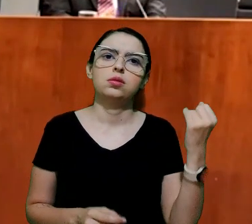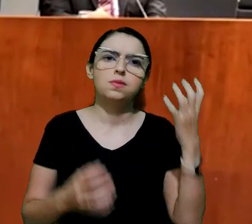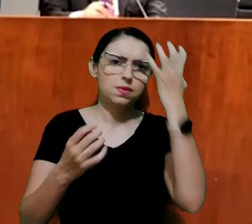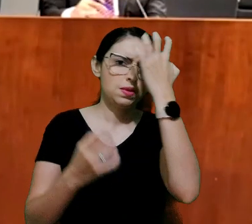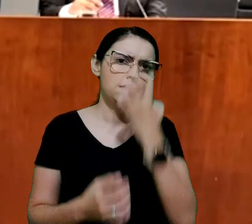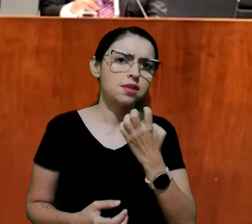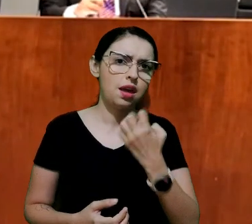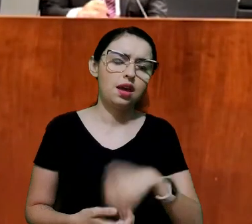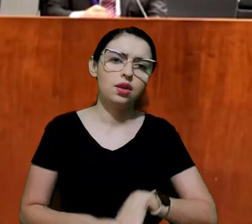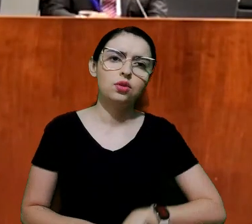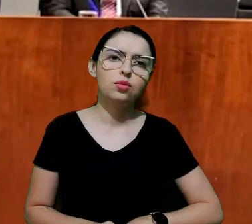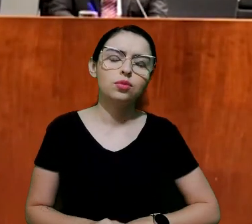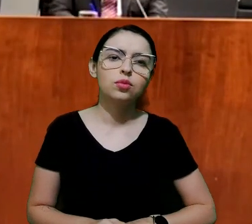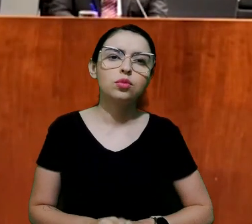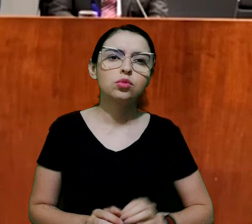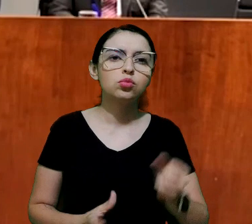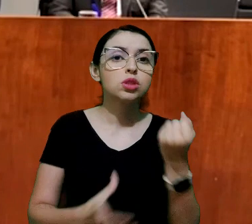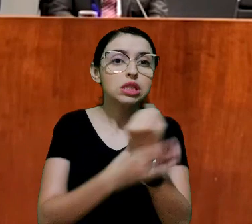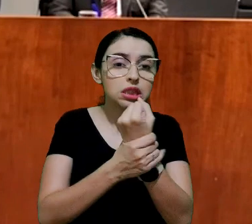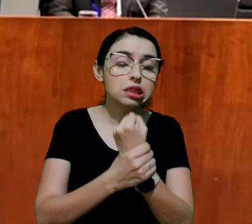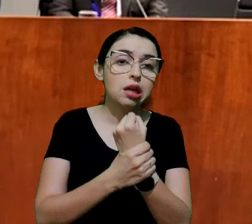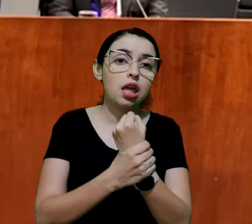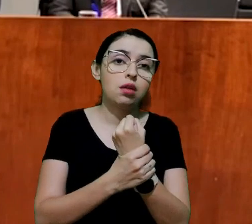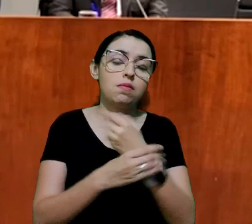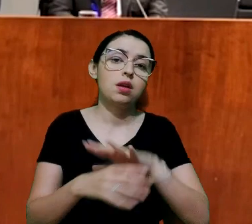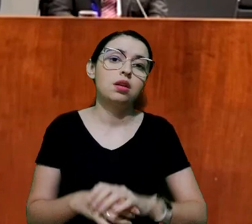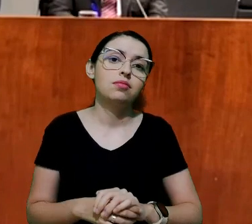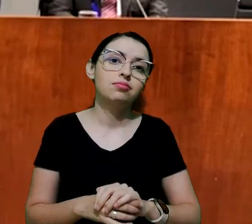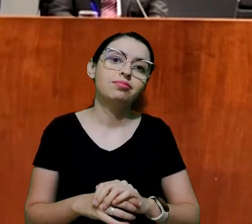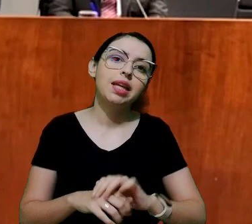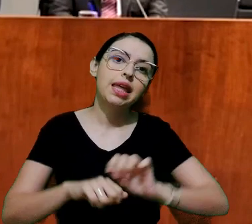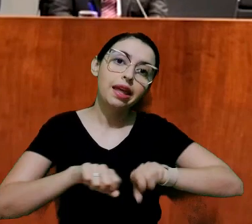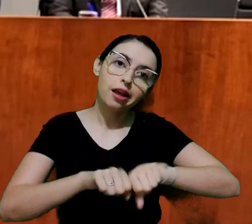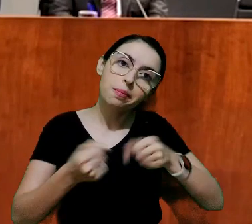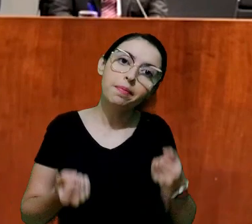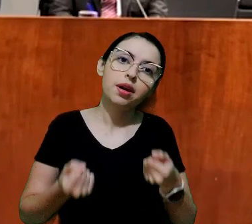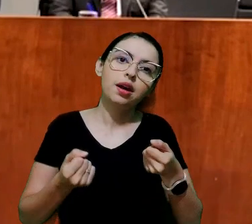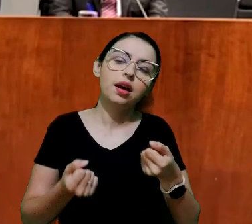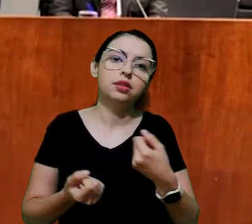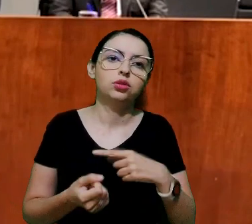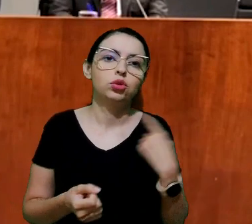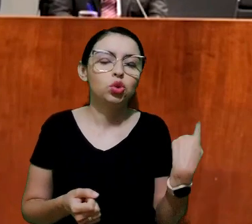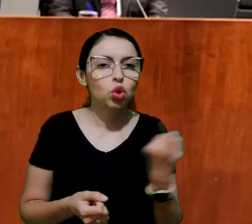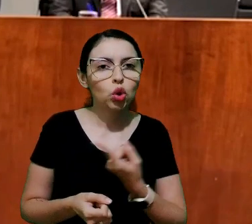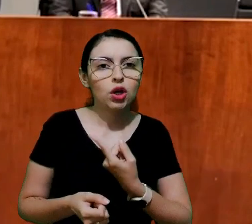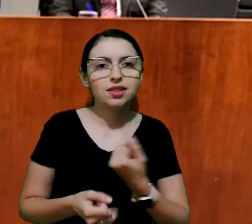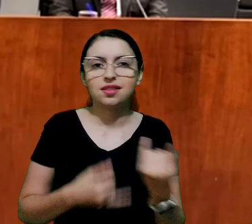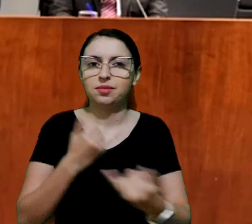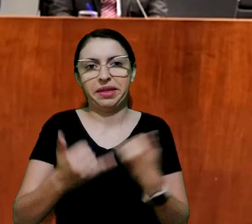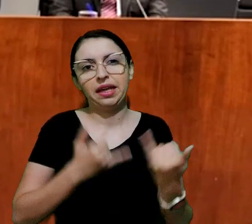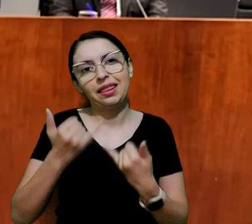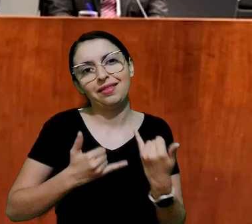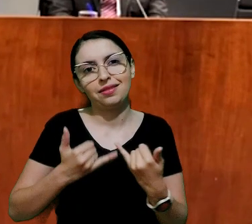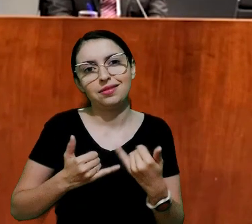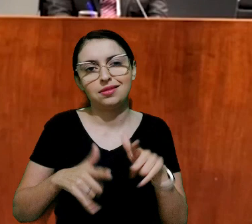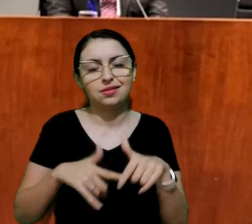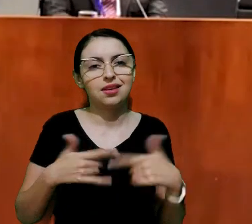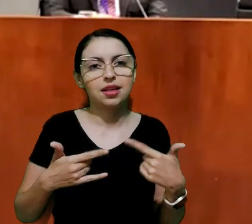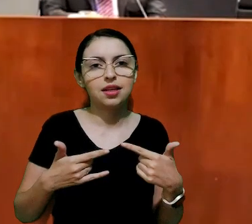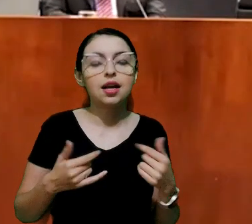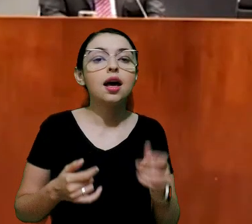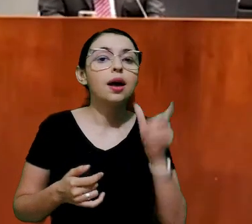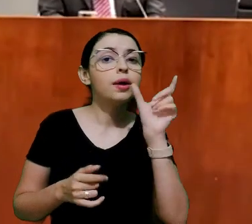um sistema de segurança que tem sido desfeito por causa das nossas gracinhas. Com essas